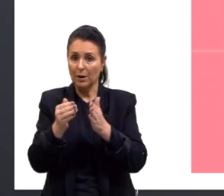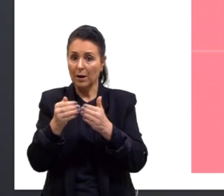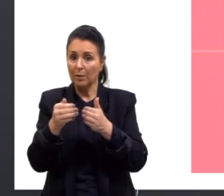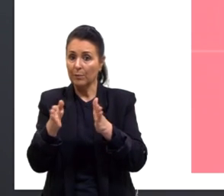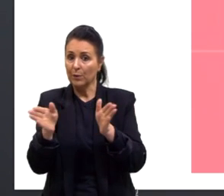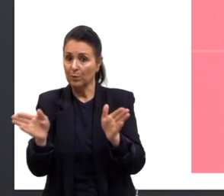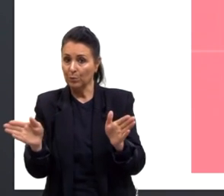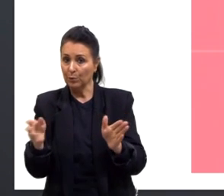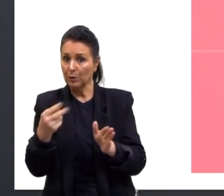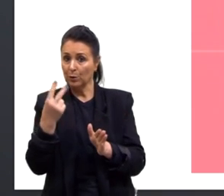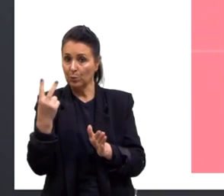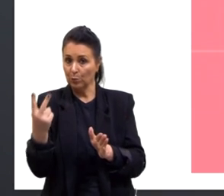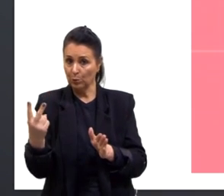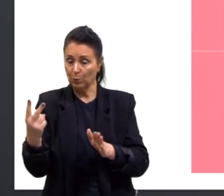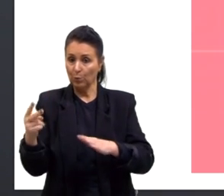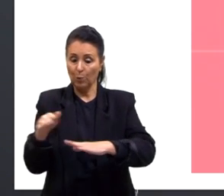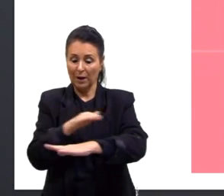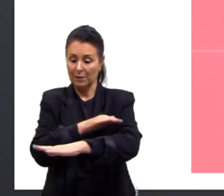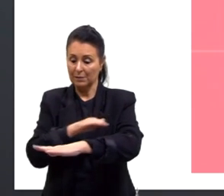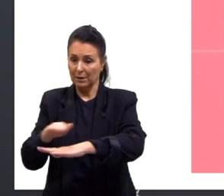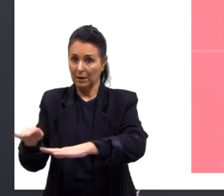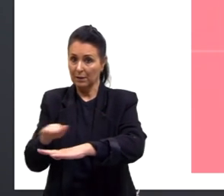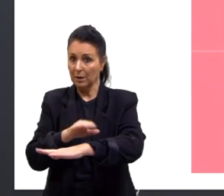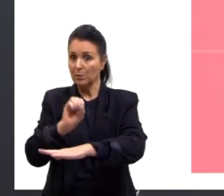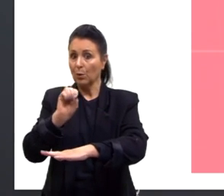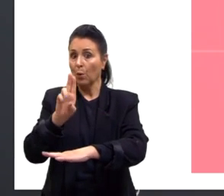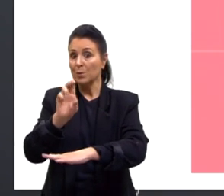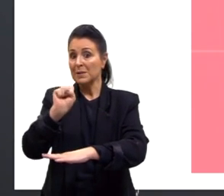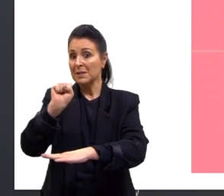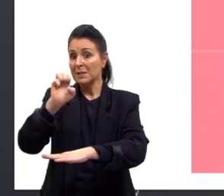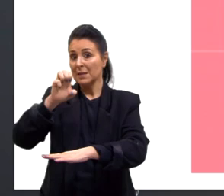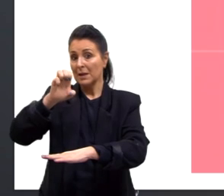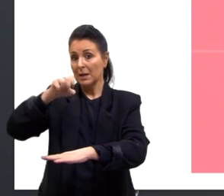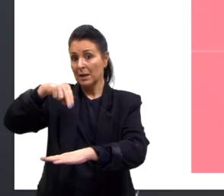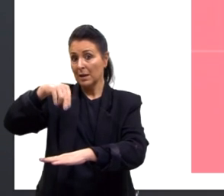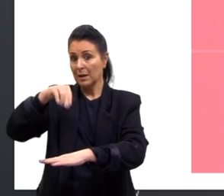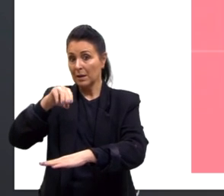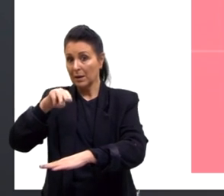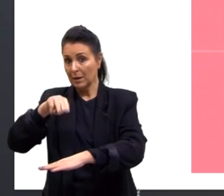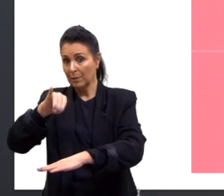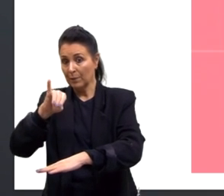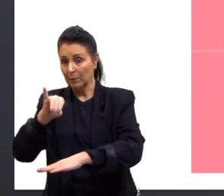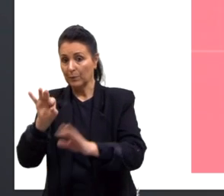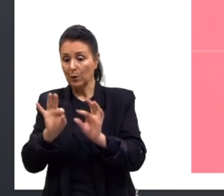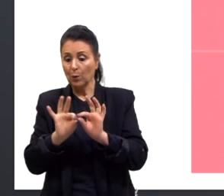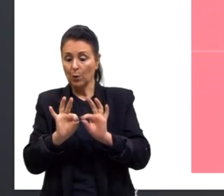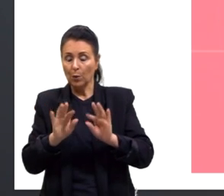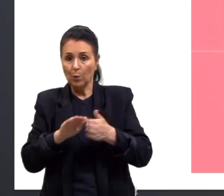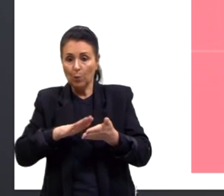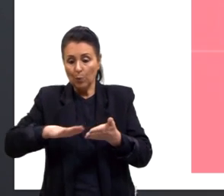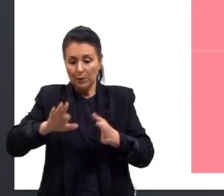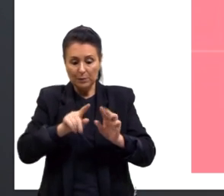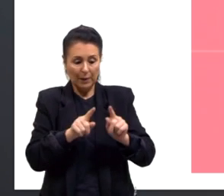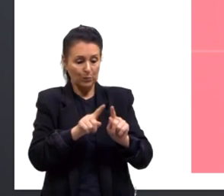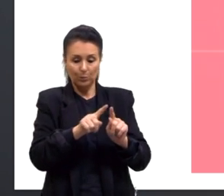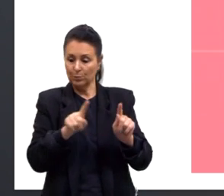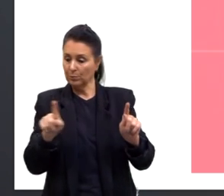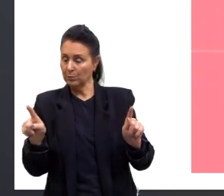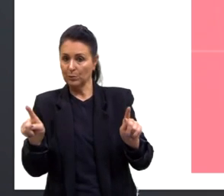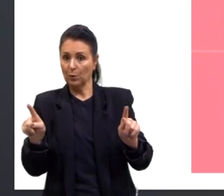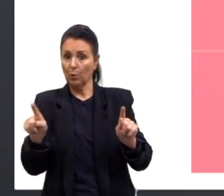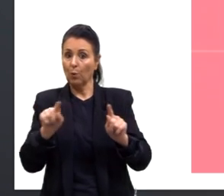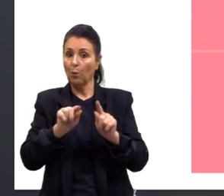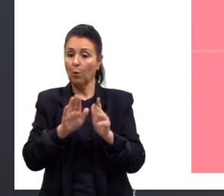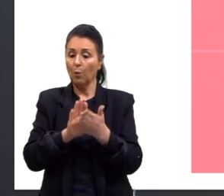entre duas retas ou semi retas ou seja o espaço que há entre elas ou ainda a sua